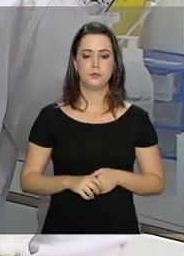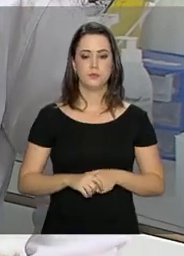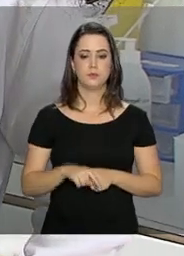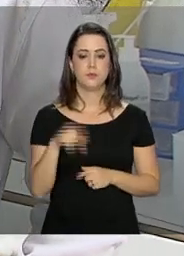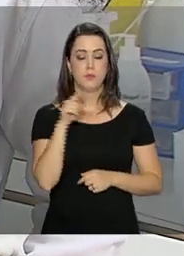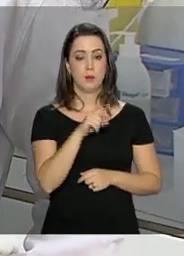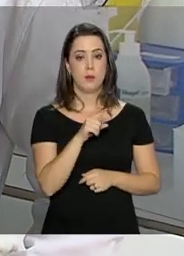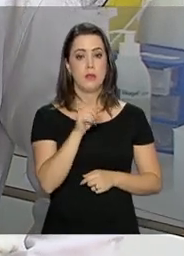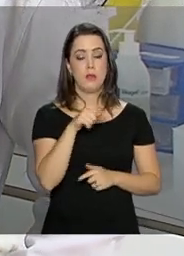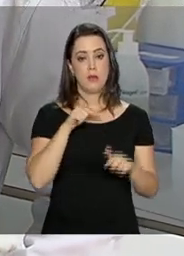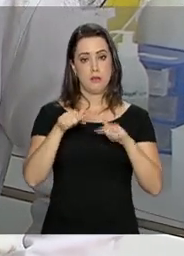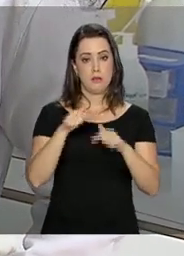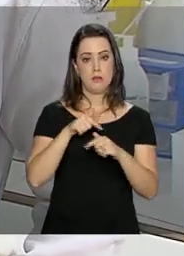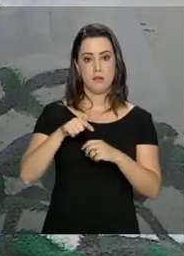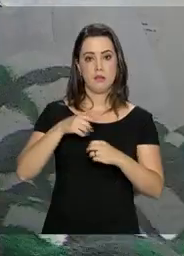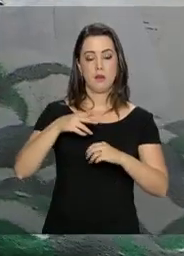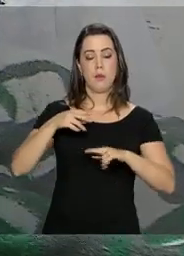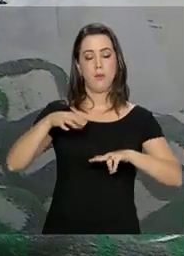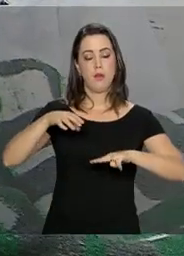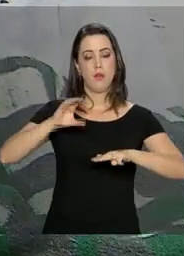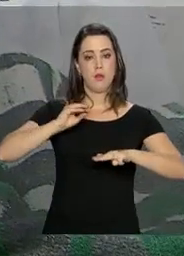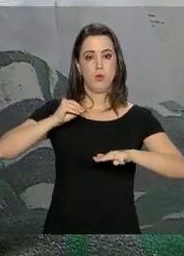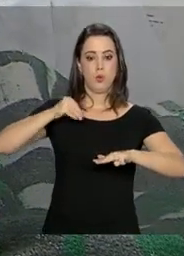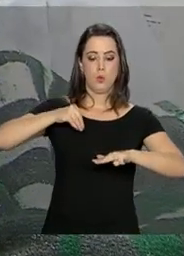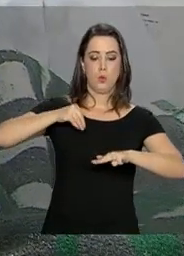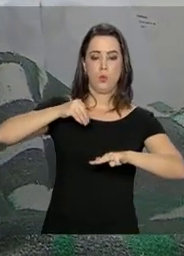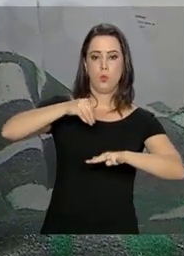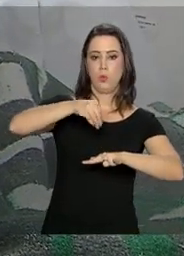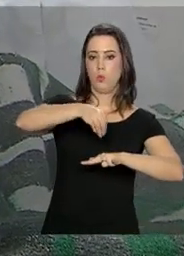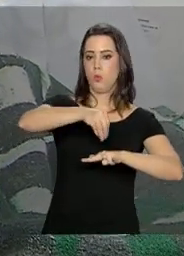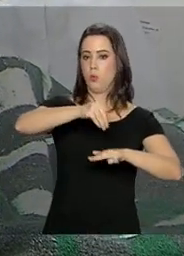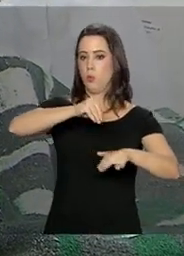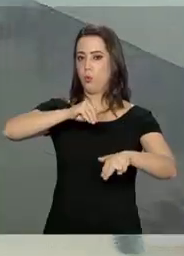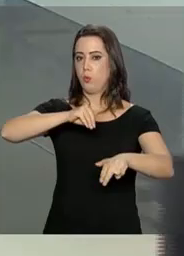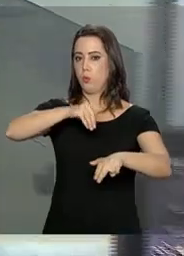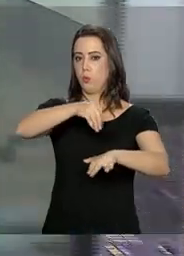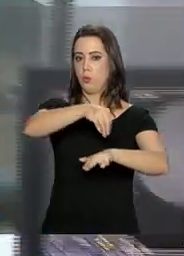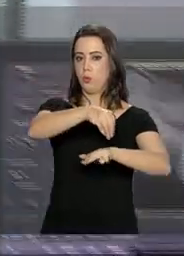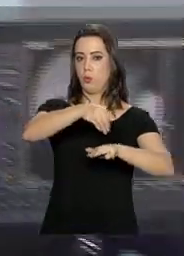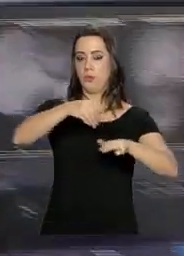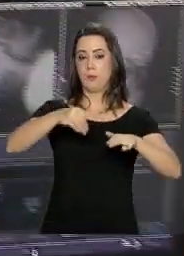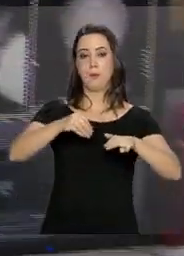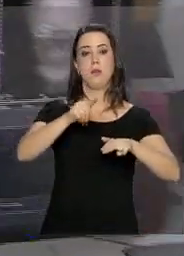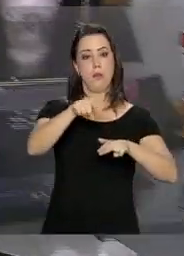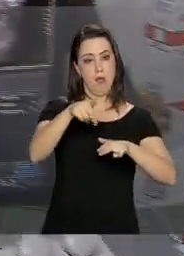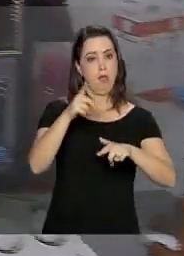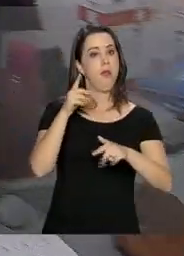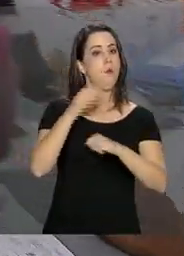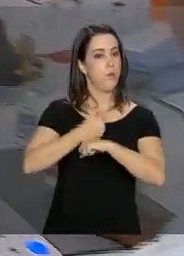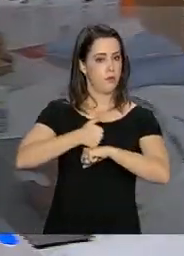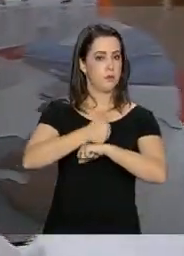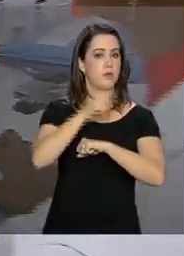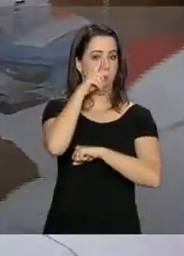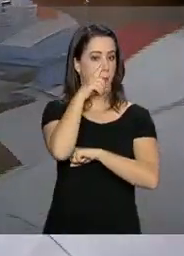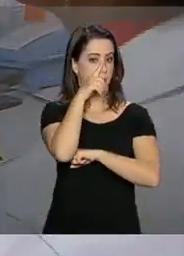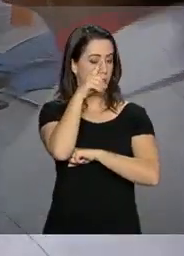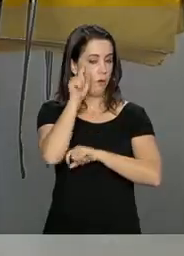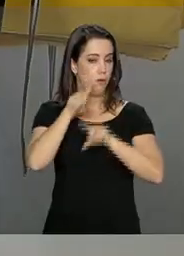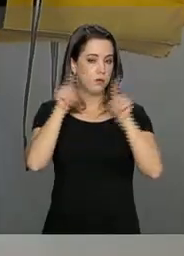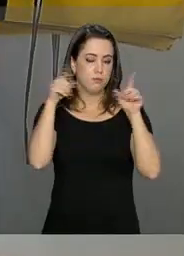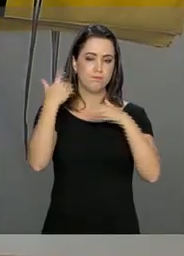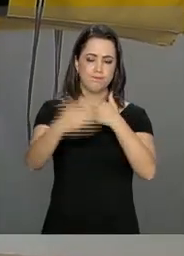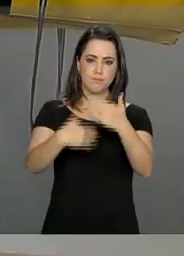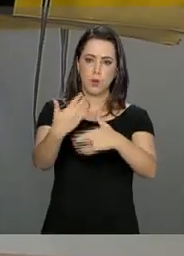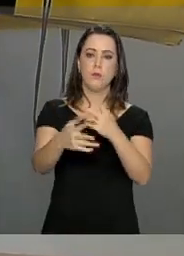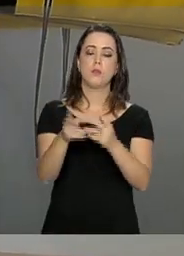Sandra é técnica em radiologia. A profissão é considerada de risco. Por isso, mesmo com o avanço tecnológico,